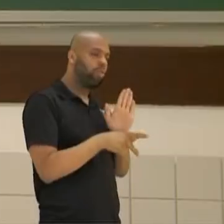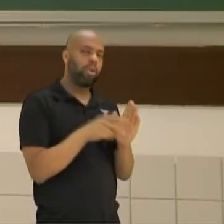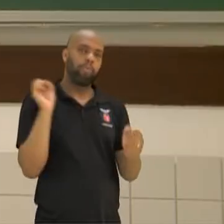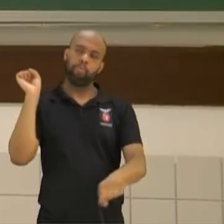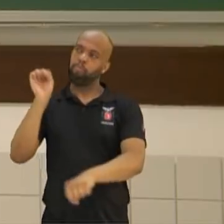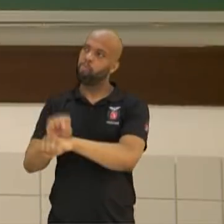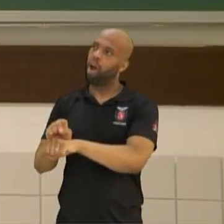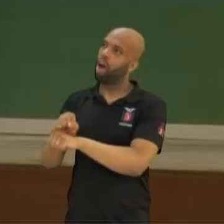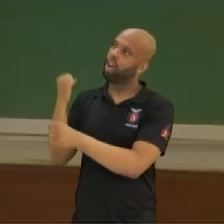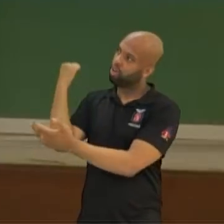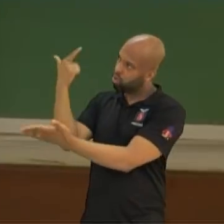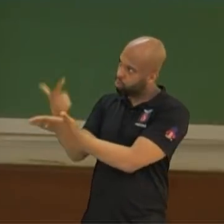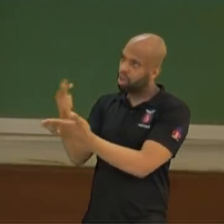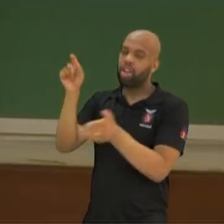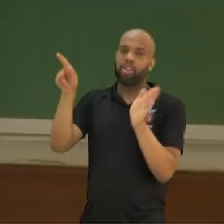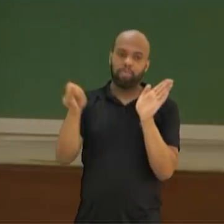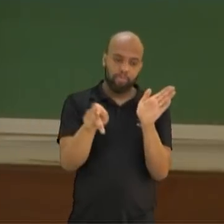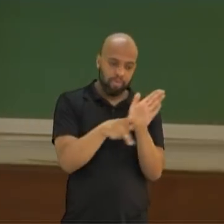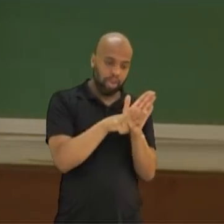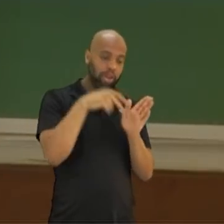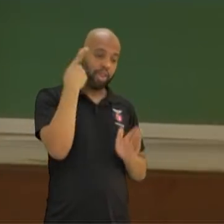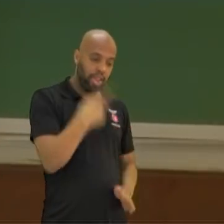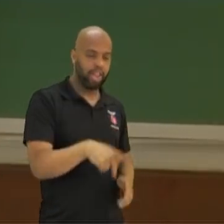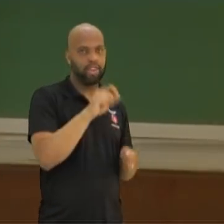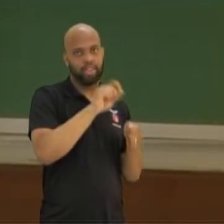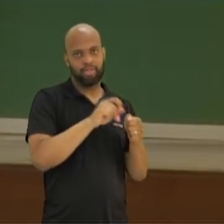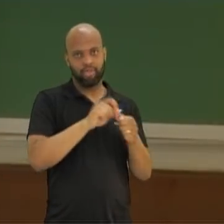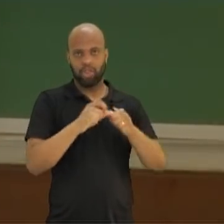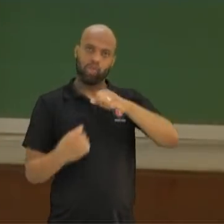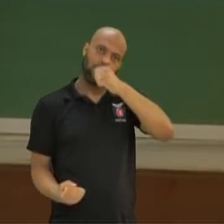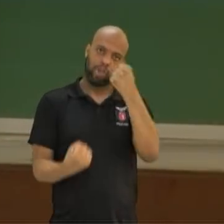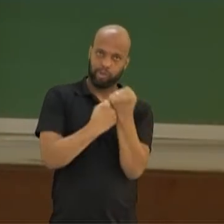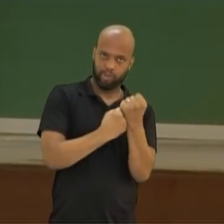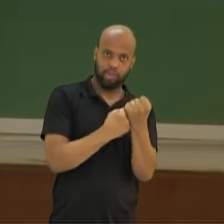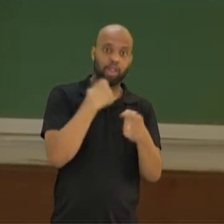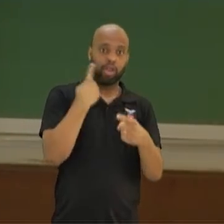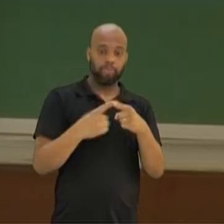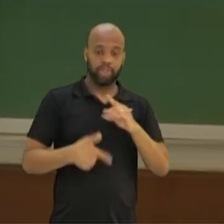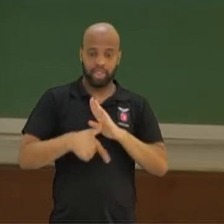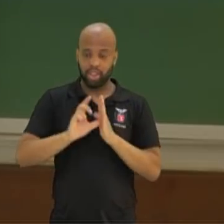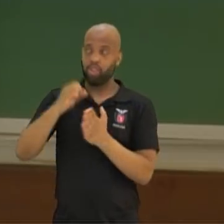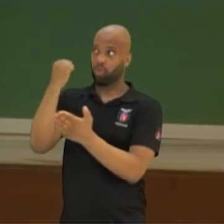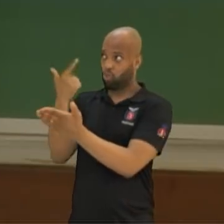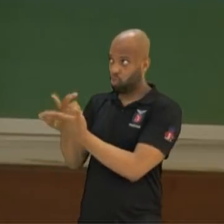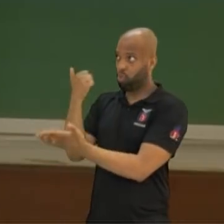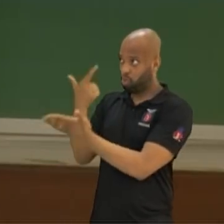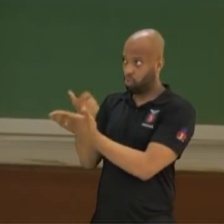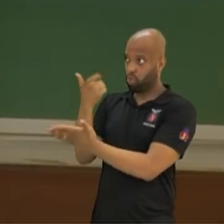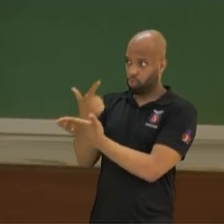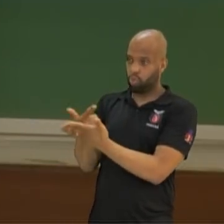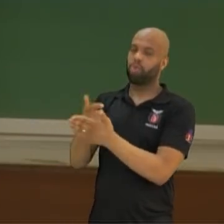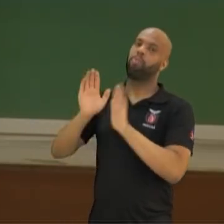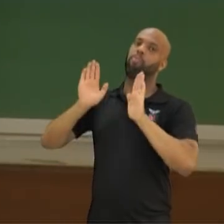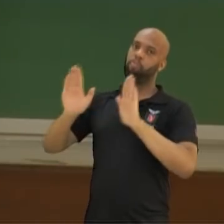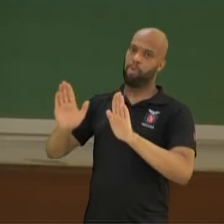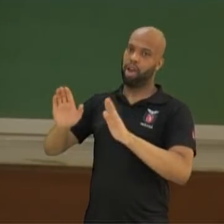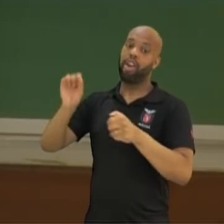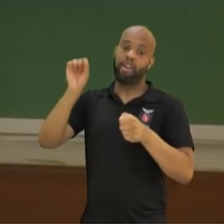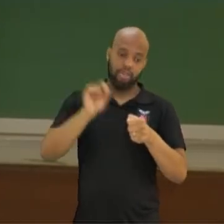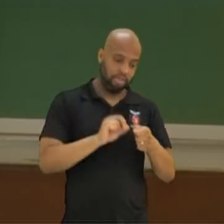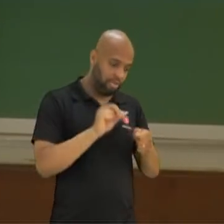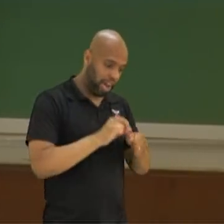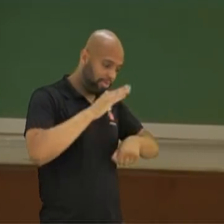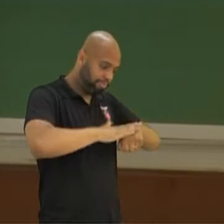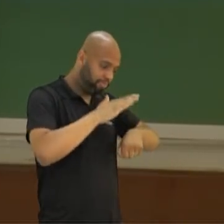é, como o próprio nome já diz, substituir o mecanismo de importação. Antigamente, a pessoa